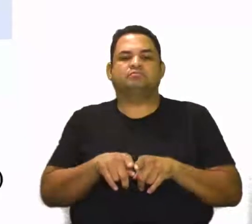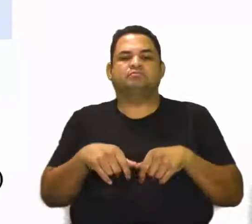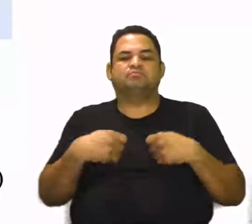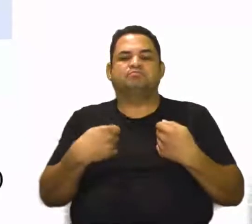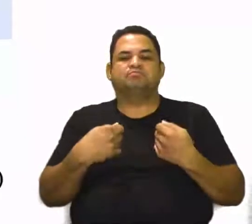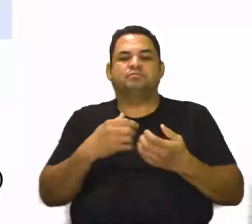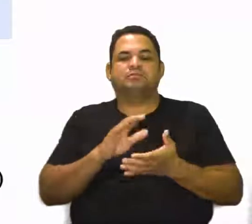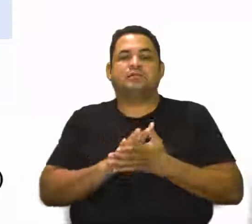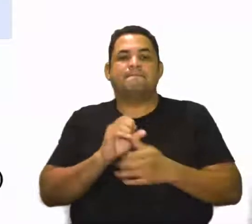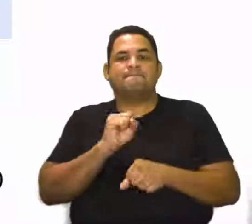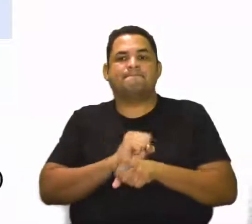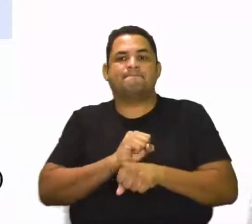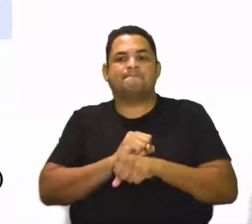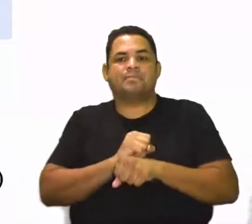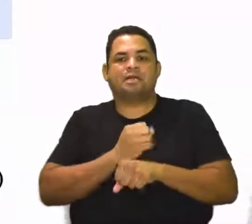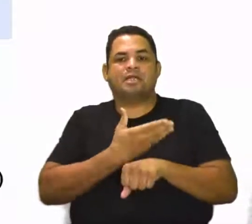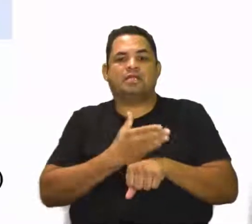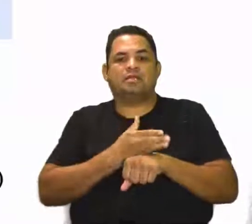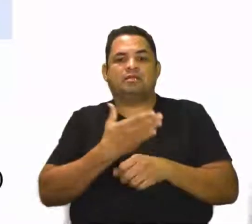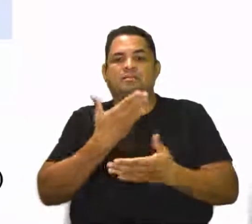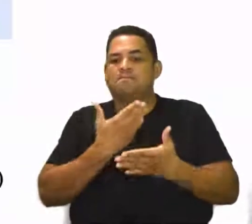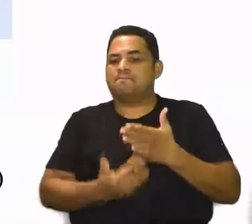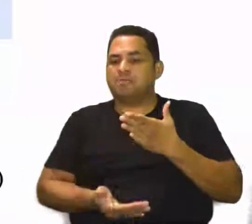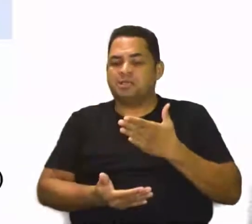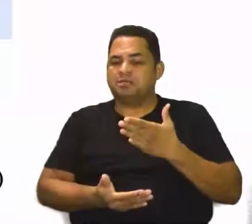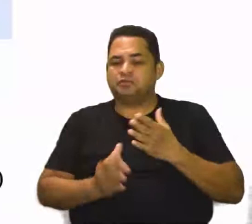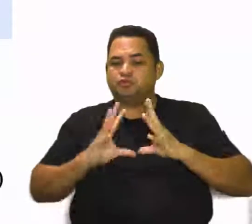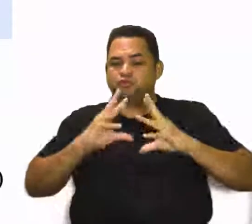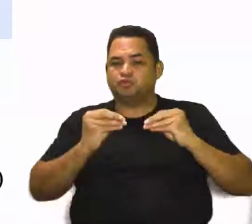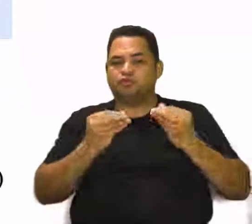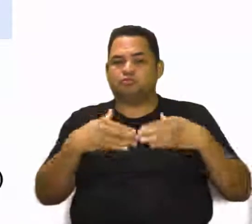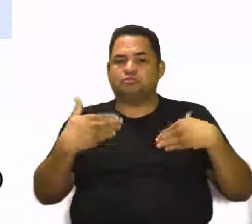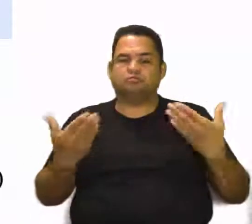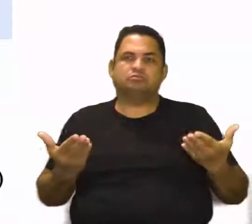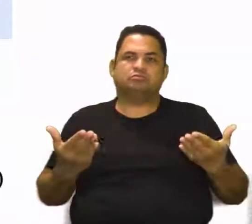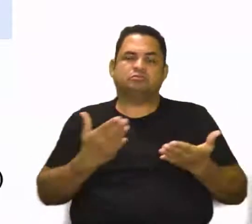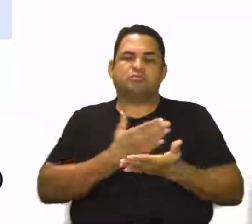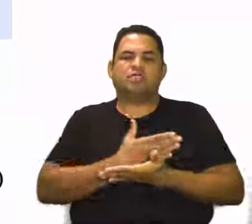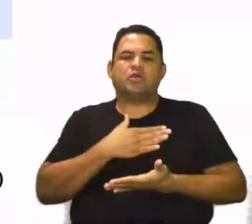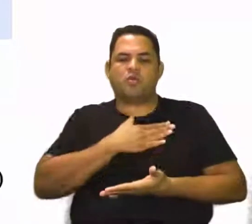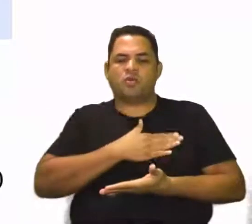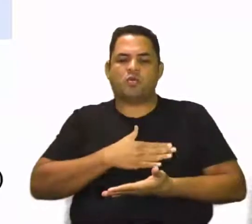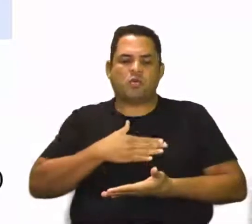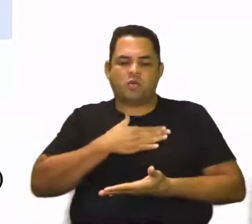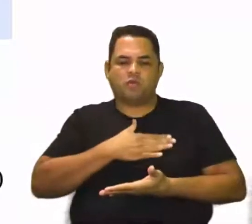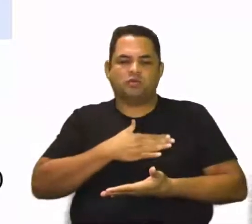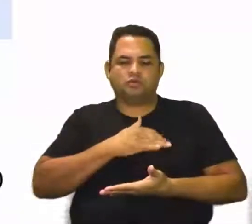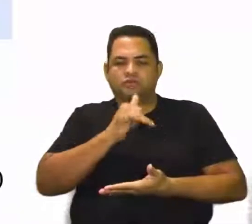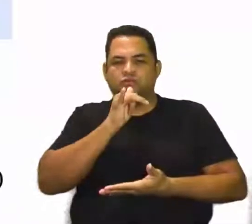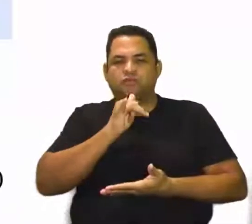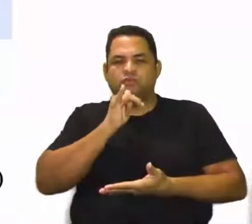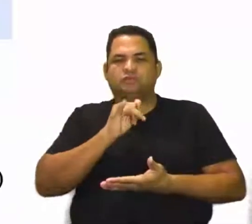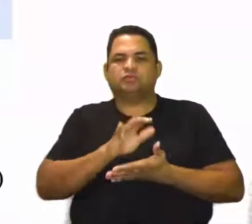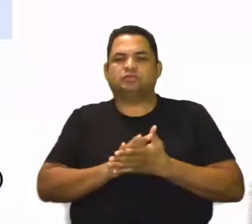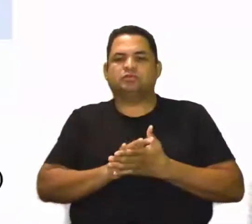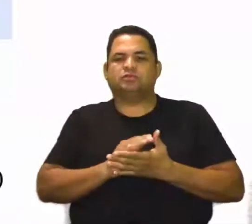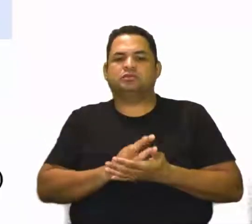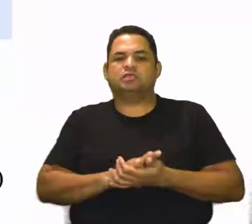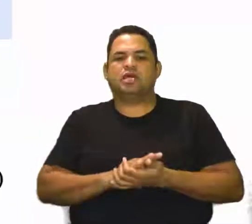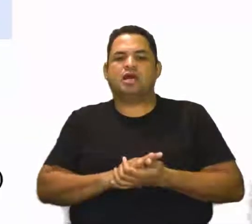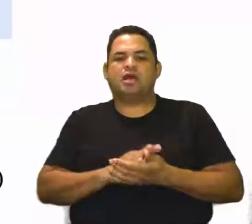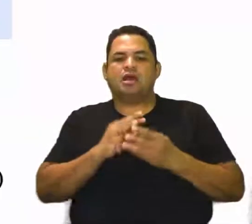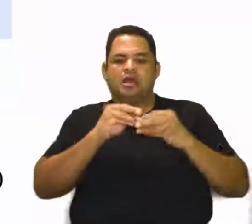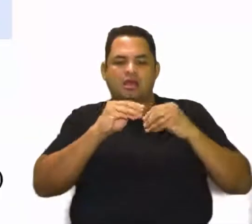eu parar de treinar, eu perco tudo que eu construí. Imagina lá, eu gosto muito de exemplificar aquele castelinho de